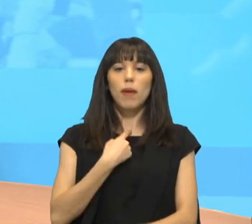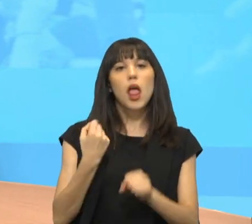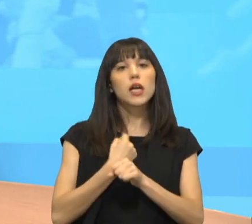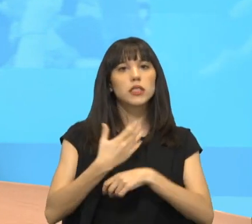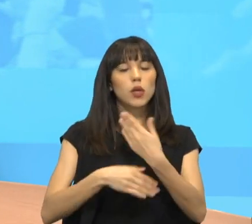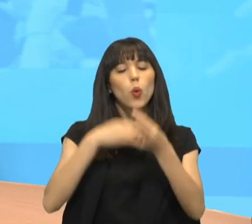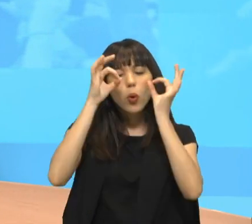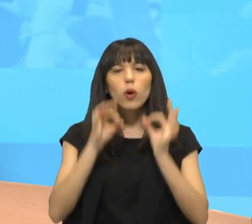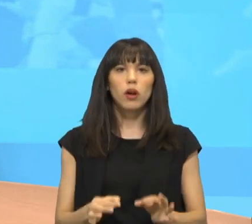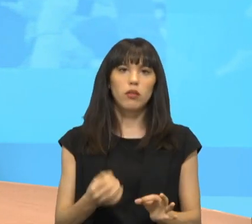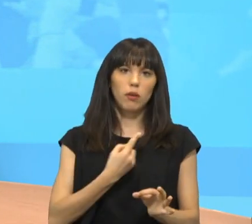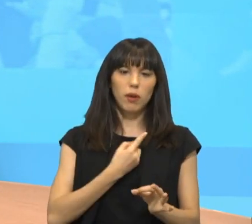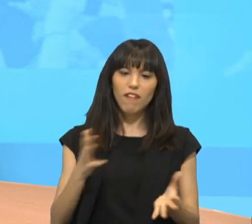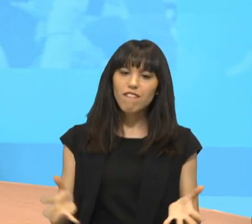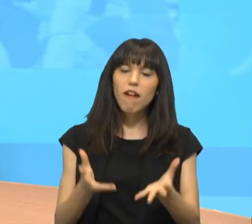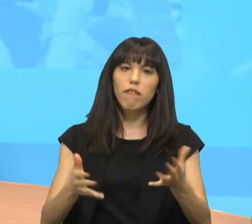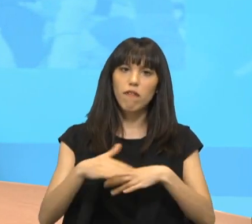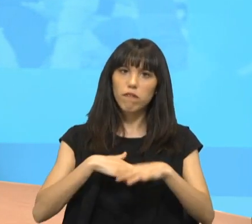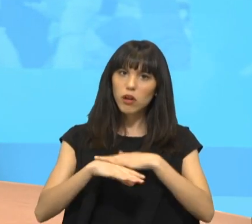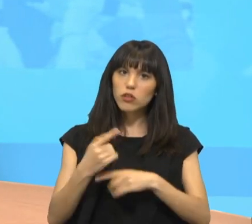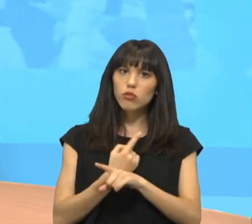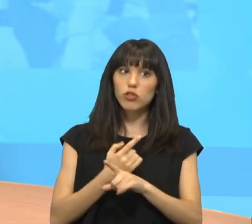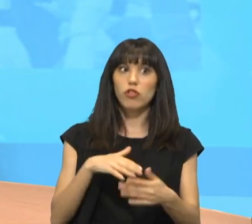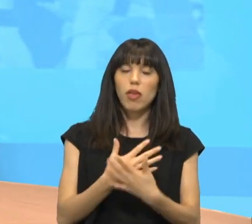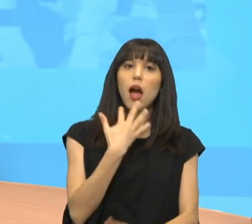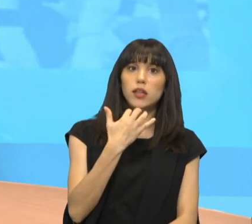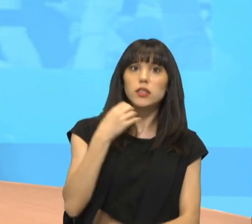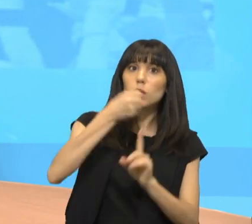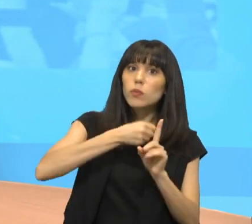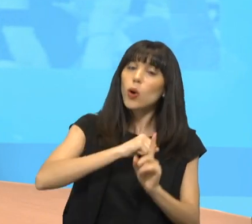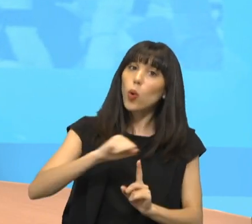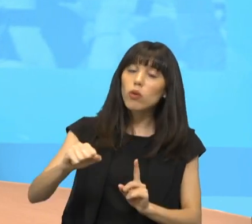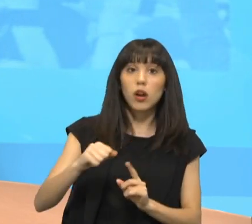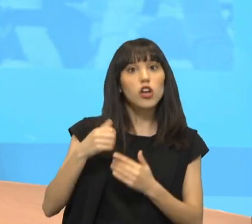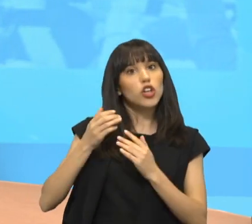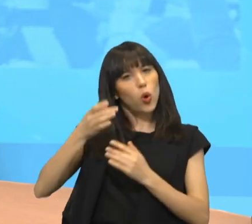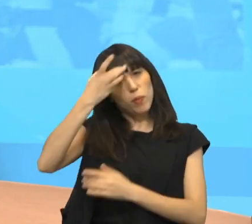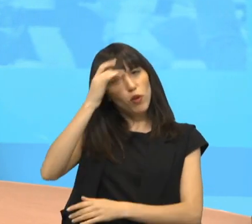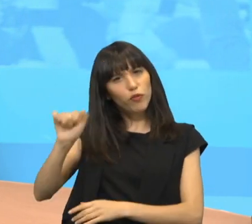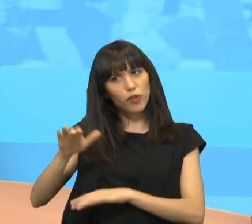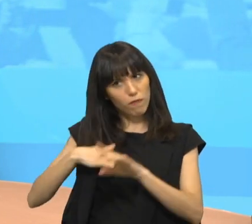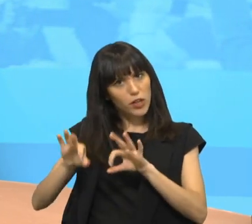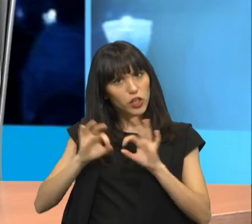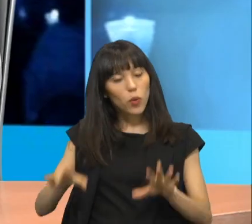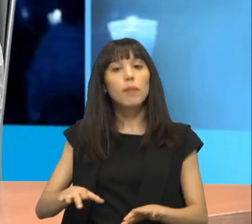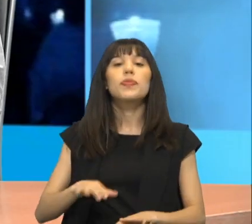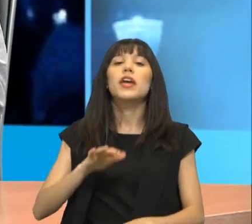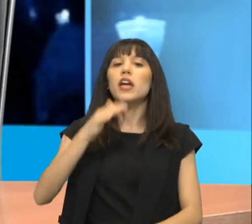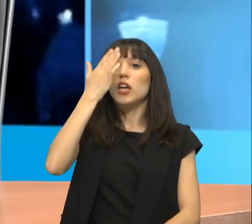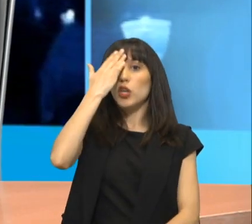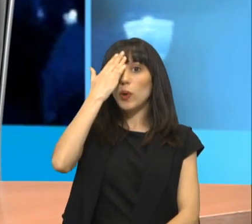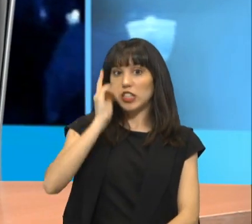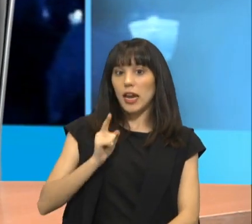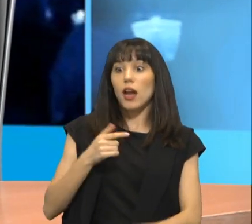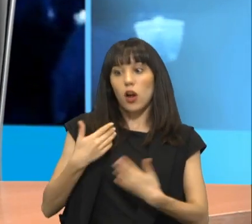de facto, tomar iniciativas que previnam e que combatam. E é isso que está a acontecer, na tua opinião? Eu acho que é isso que